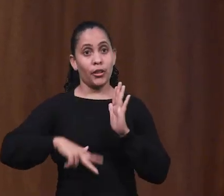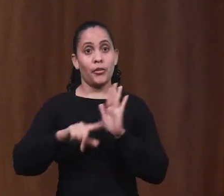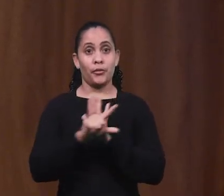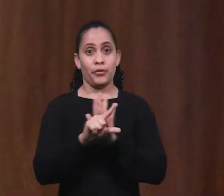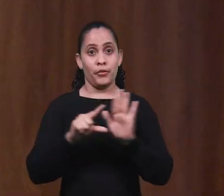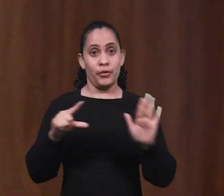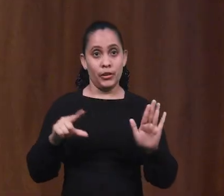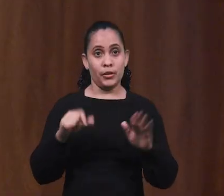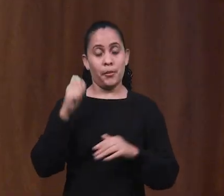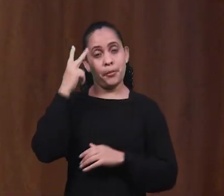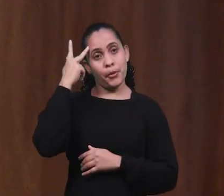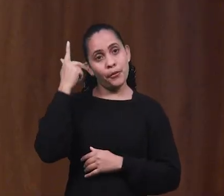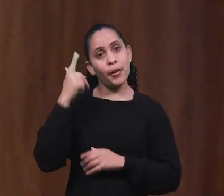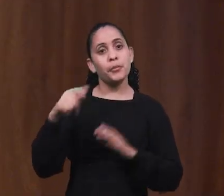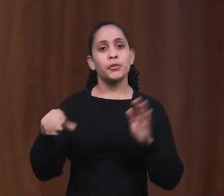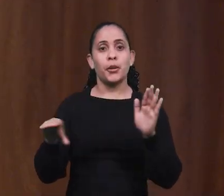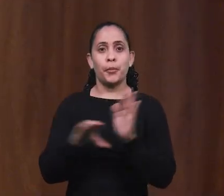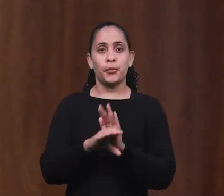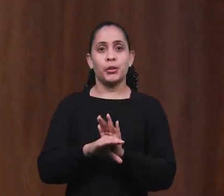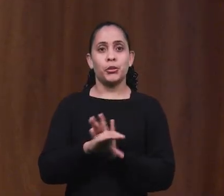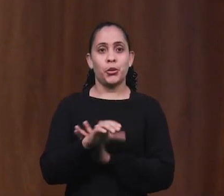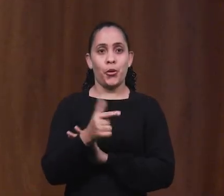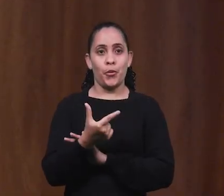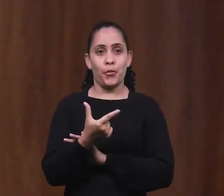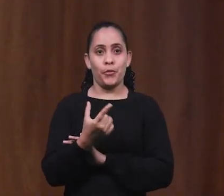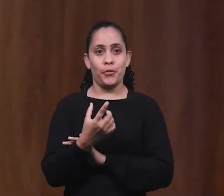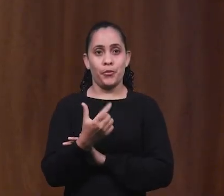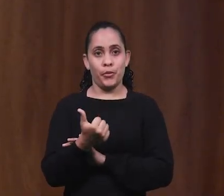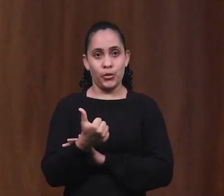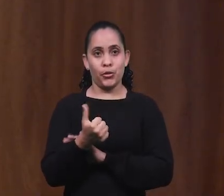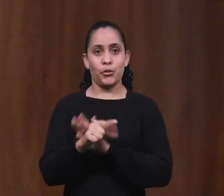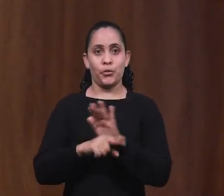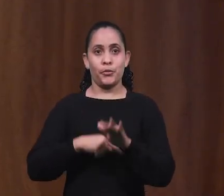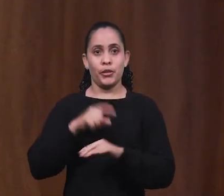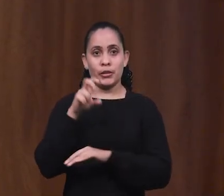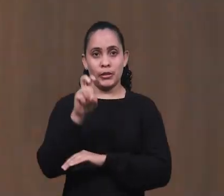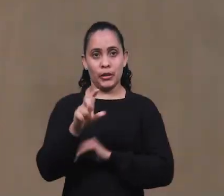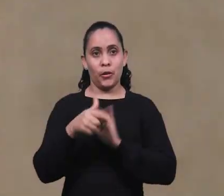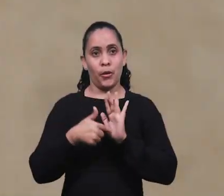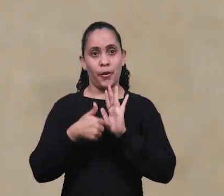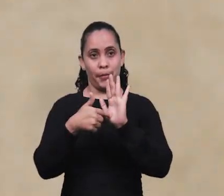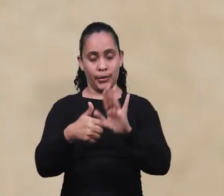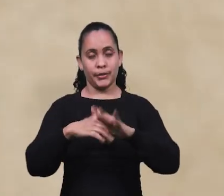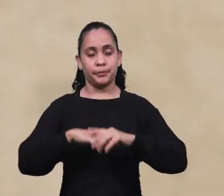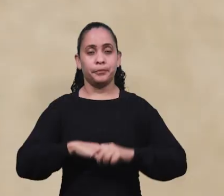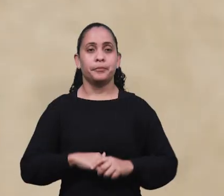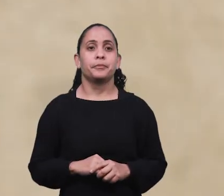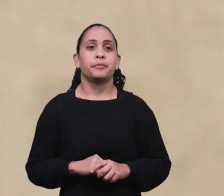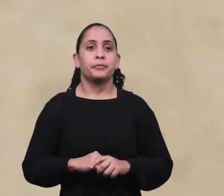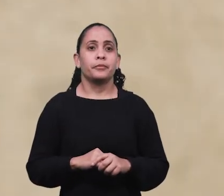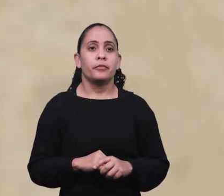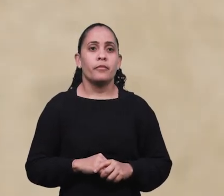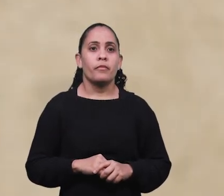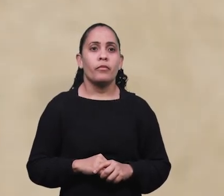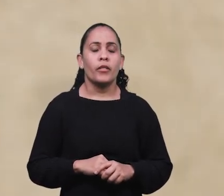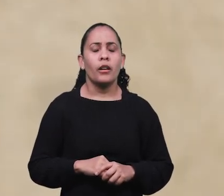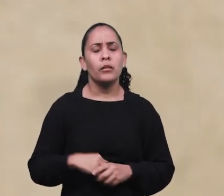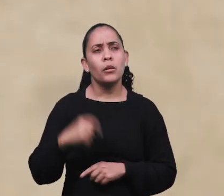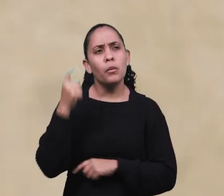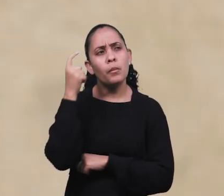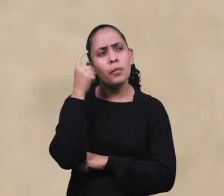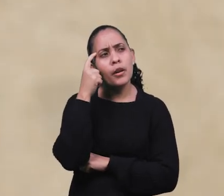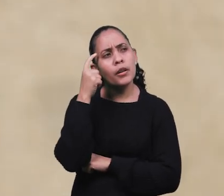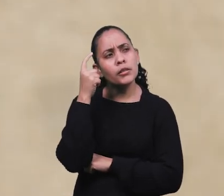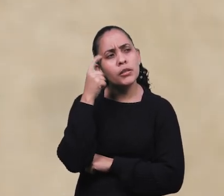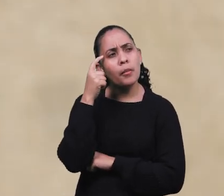que está registrado em Provérbios, capítulo 21, verso 5, que diz assim: os pensamentos, ou